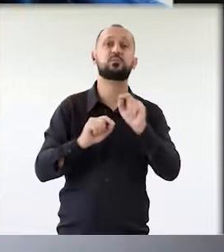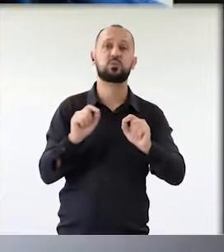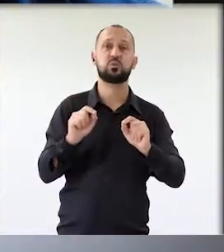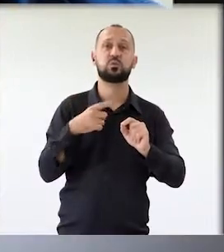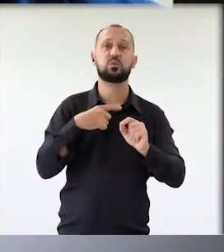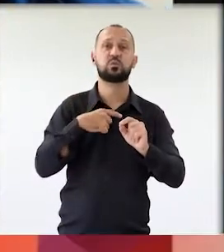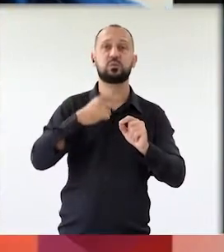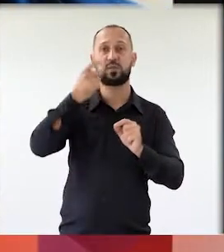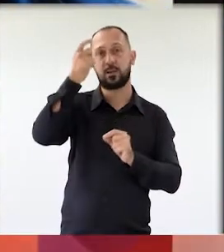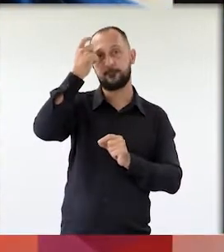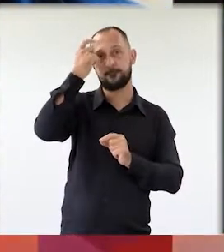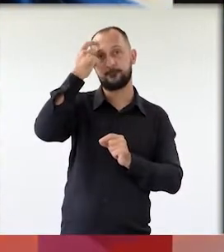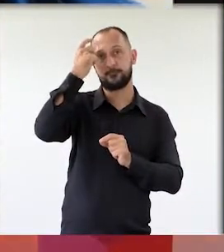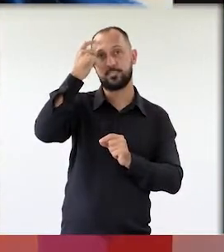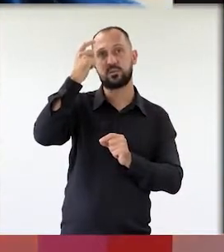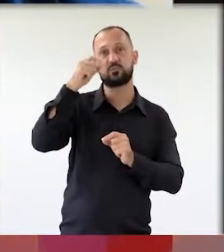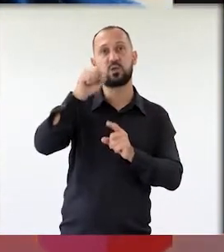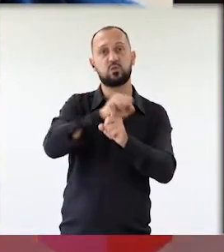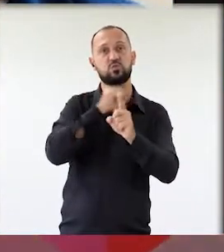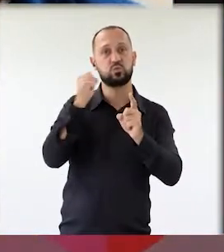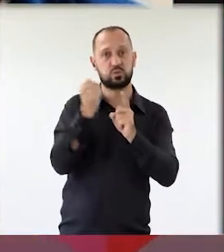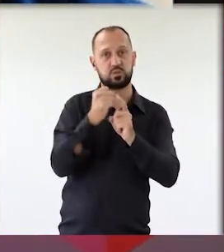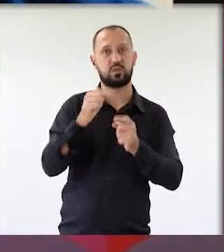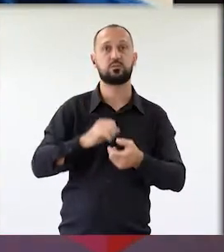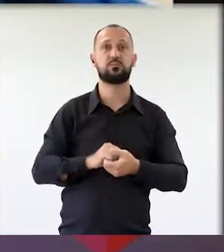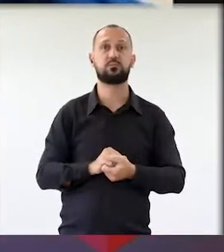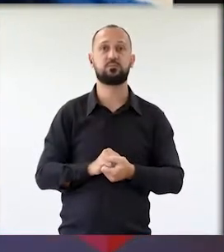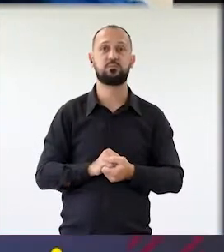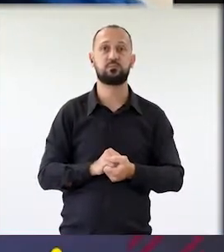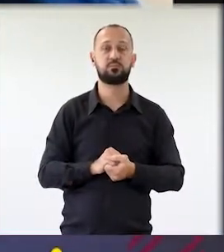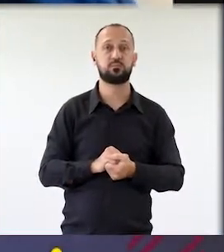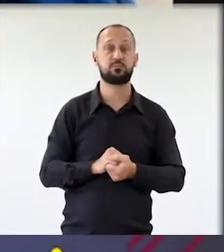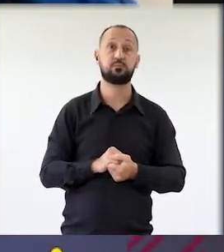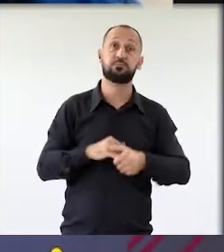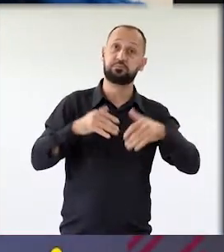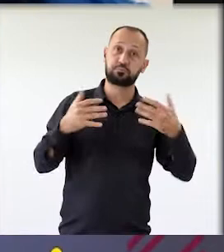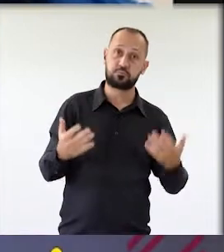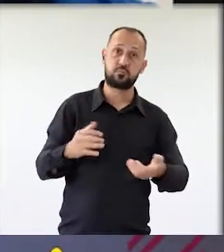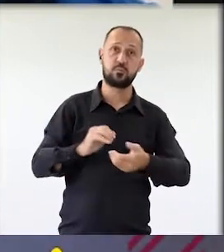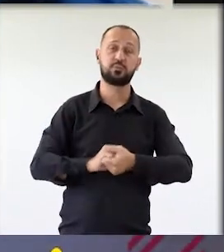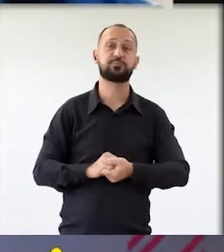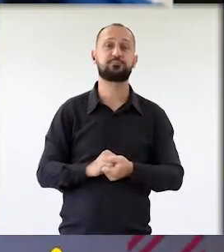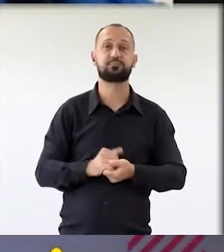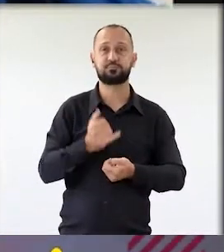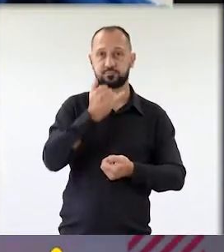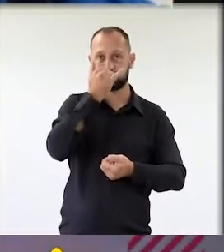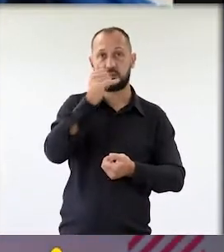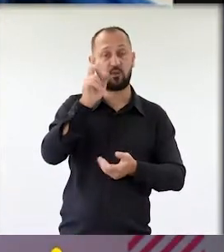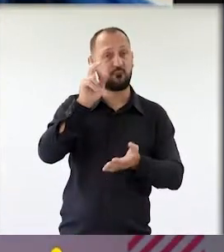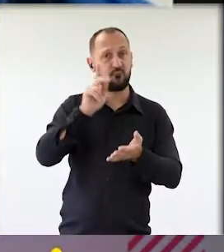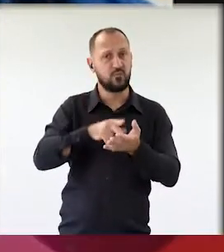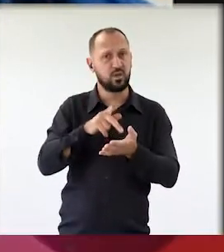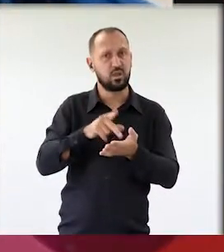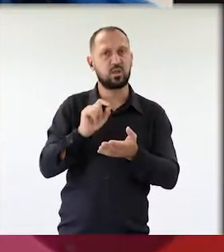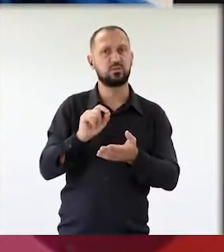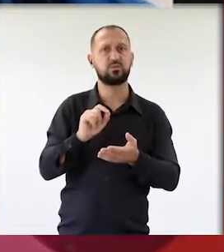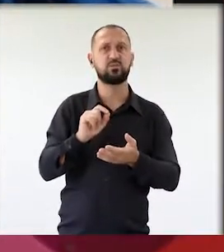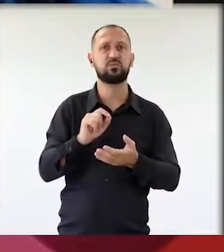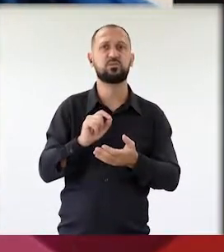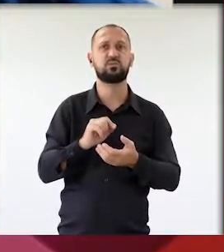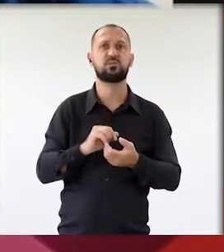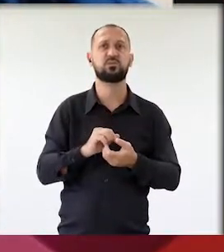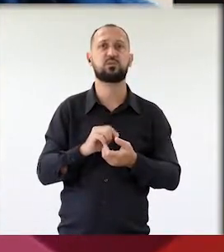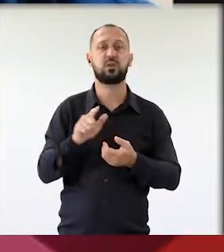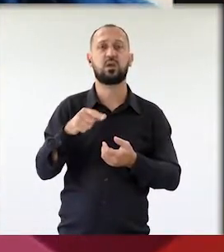questão, no que diz respeito a esse pensamento da sociedade como um todo? Sim, infelizmente isso